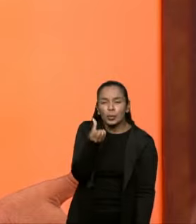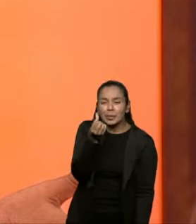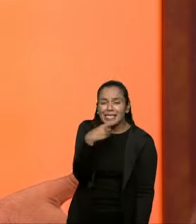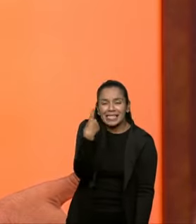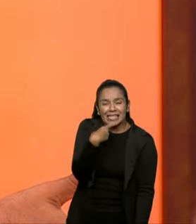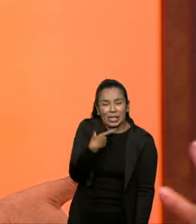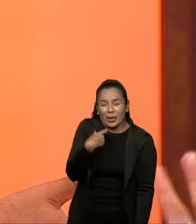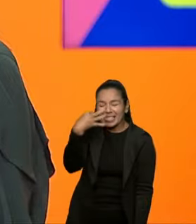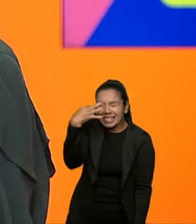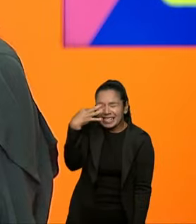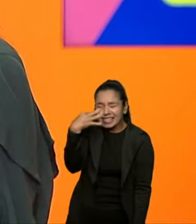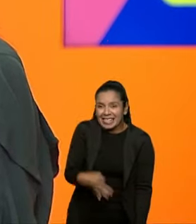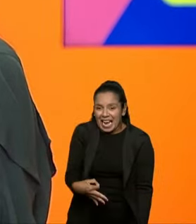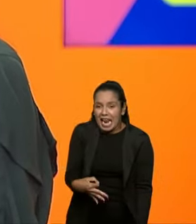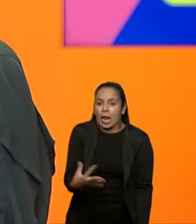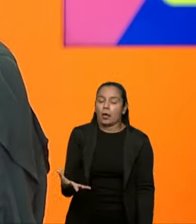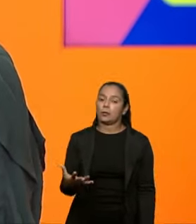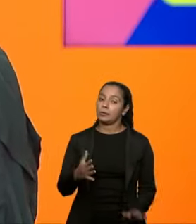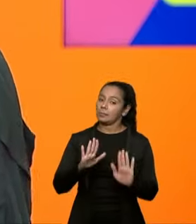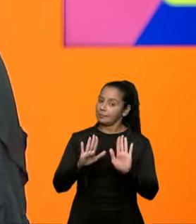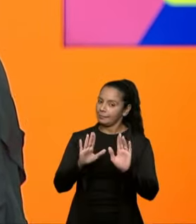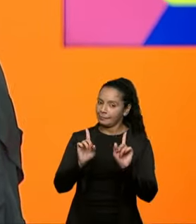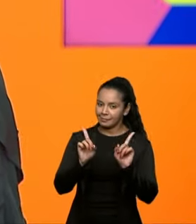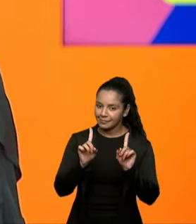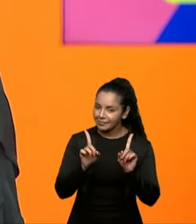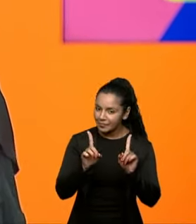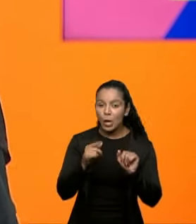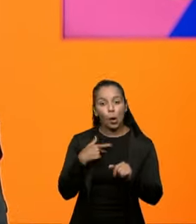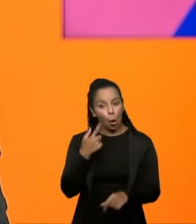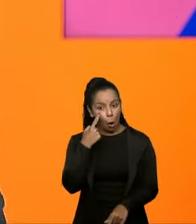cravado. Tá bom. Porque é o tempo não, remédio, olha só.